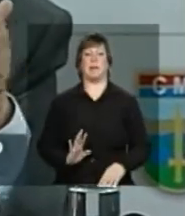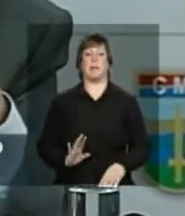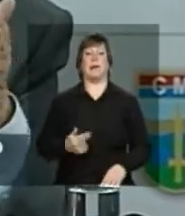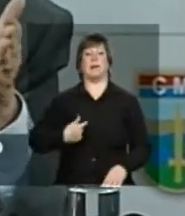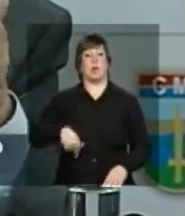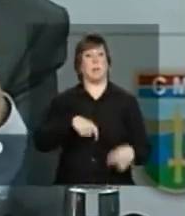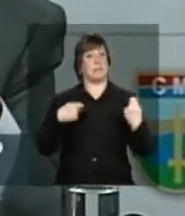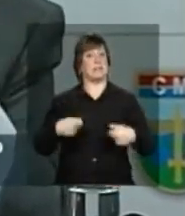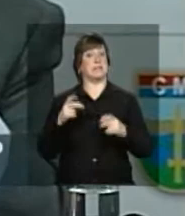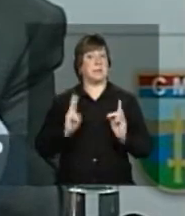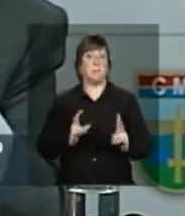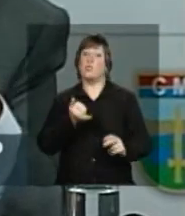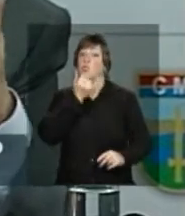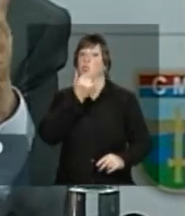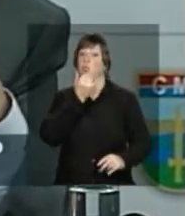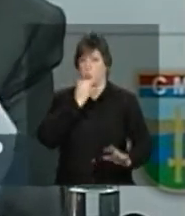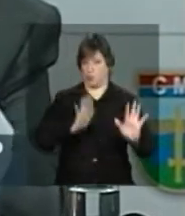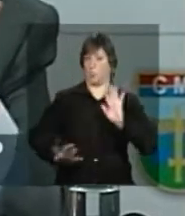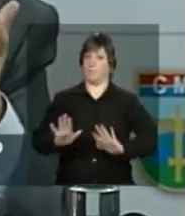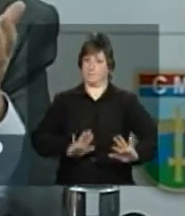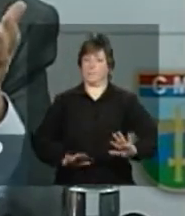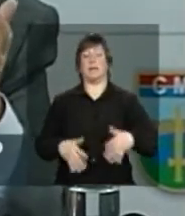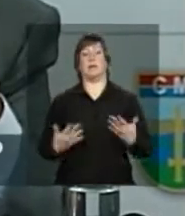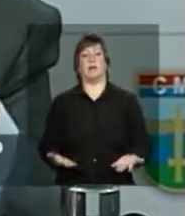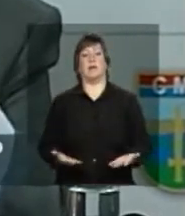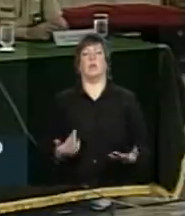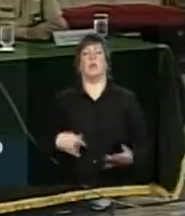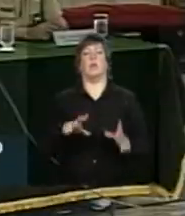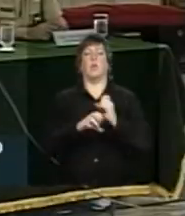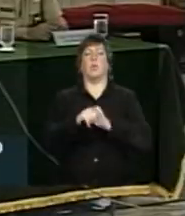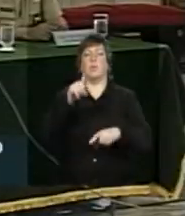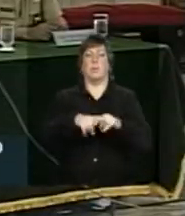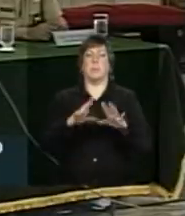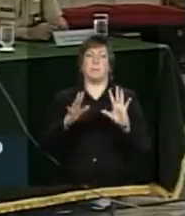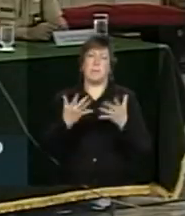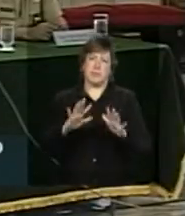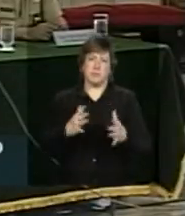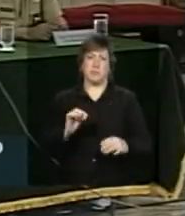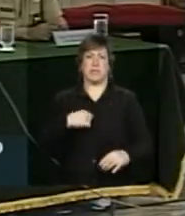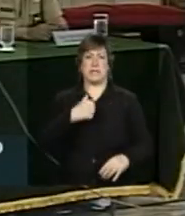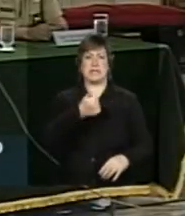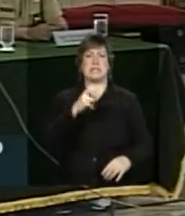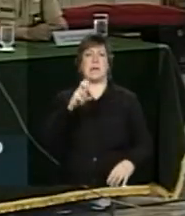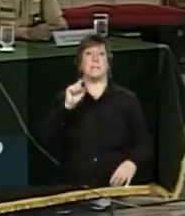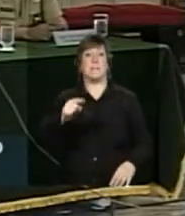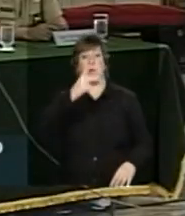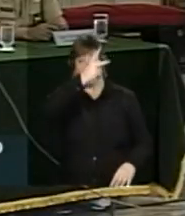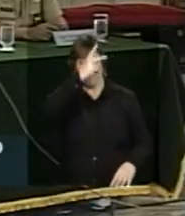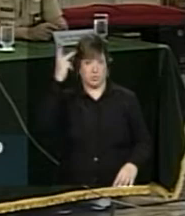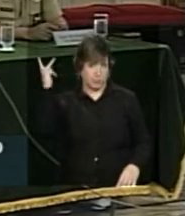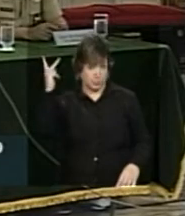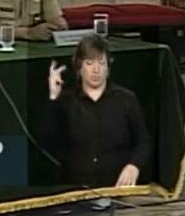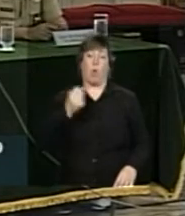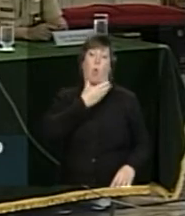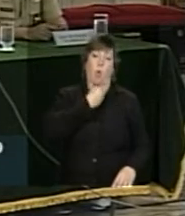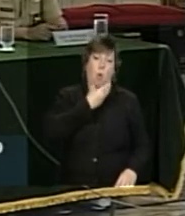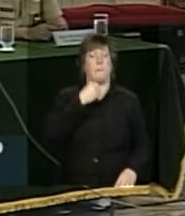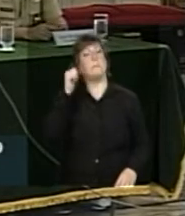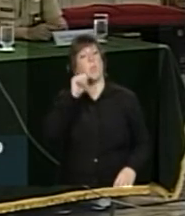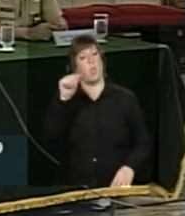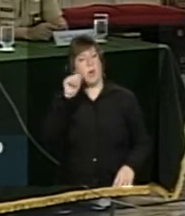que estar sempre prevenidos. Então, nós teremos um total mais ou menos de um efetivo de 15 mil homens, algumas serão mulheres